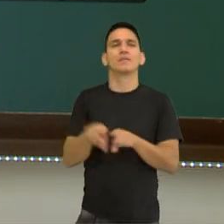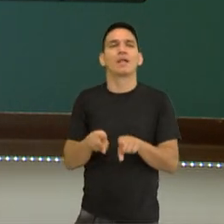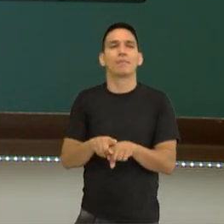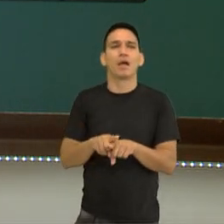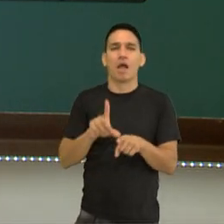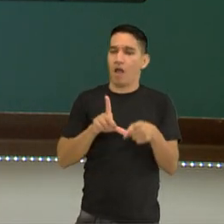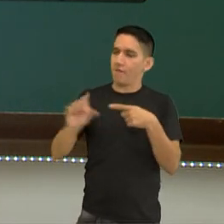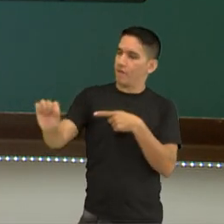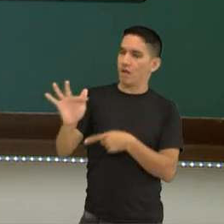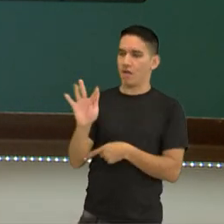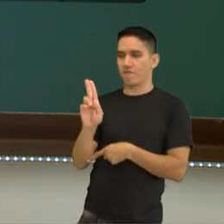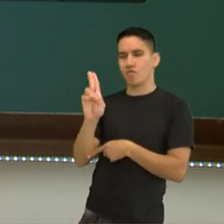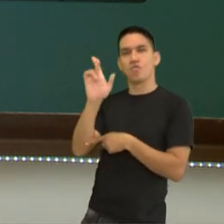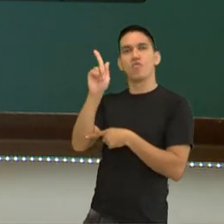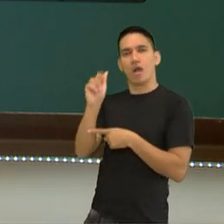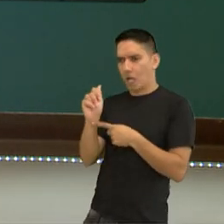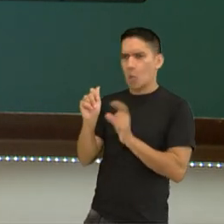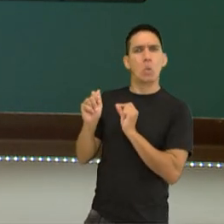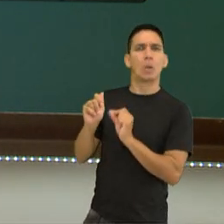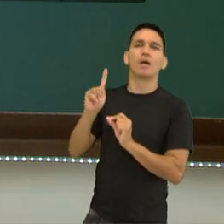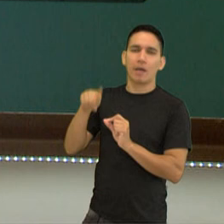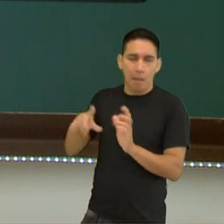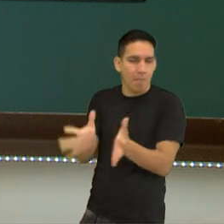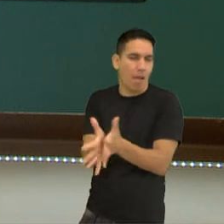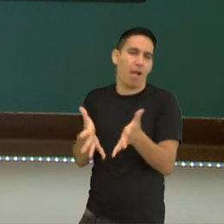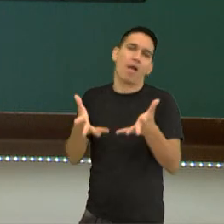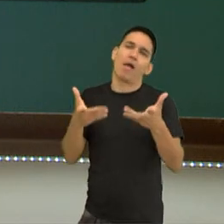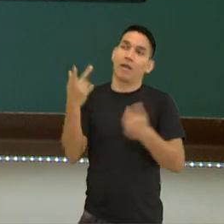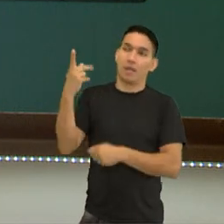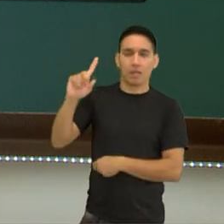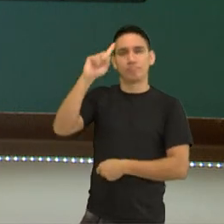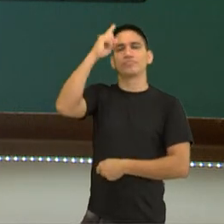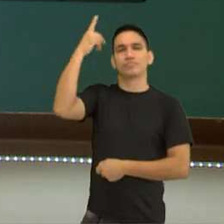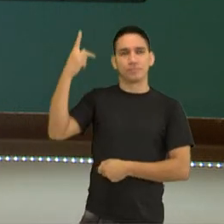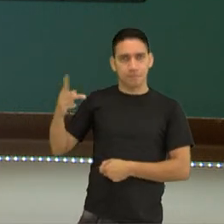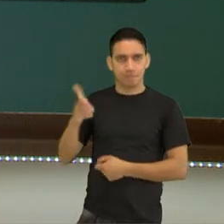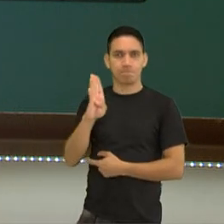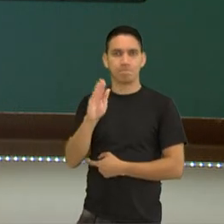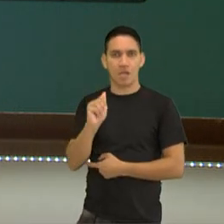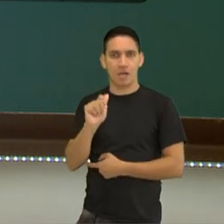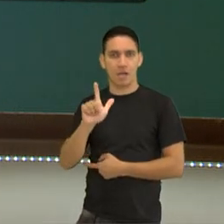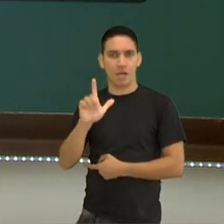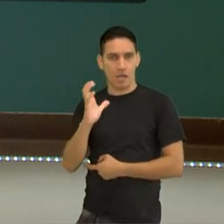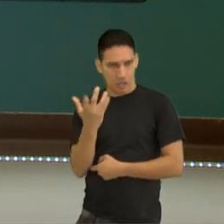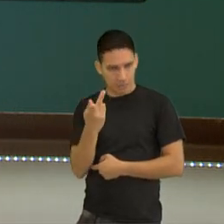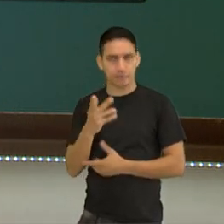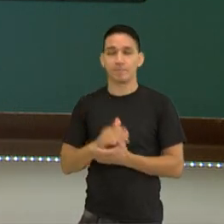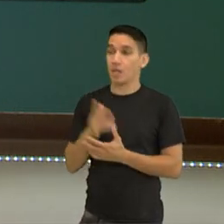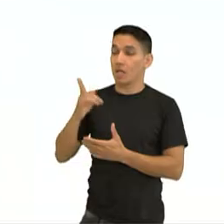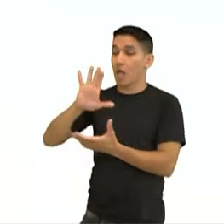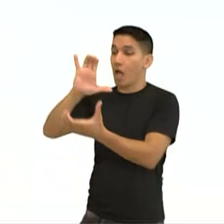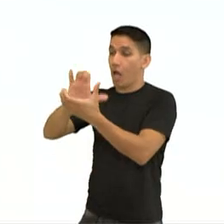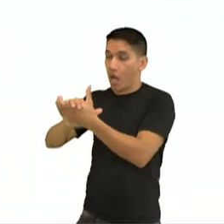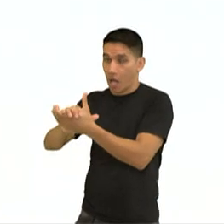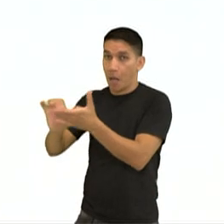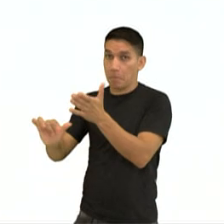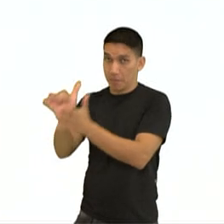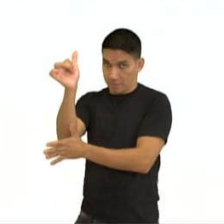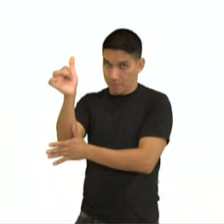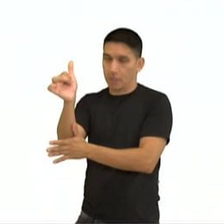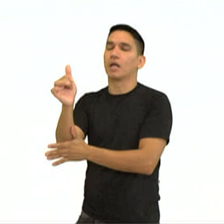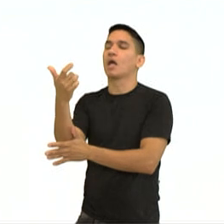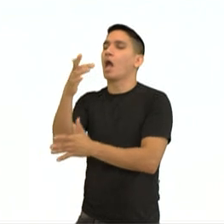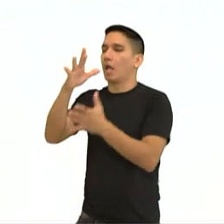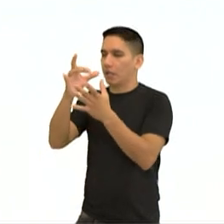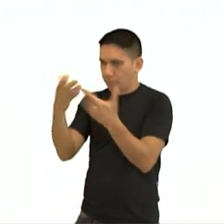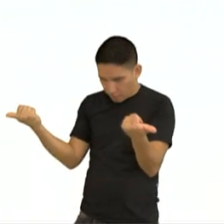Fuga. Você vai ver a Fuga, que é maravilhosa, a Fuga do nosso Bach. Né? Casou-se 2 vezes com Maria Bárbara Bach